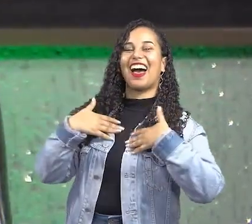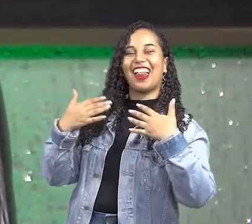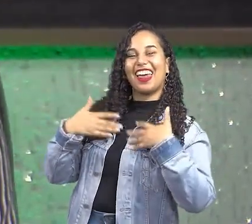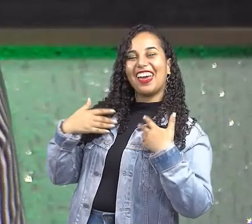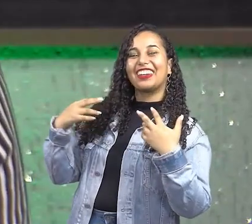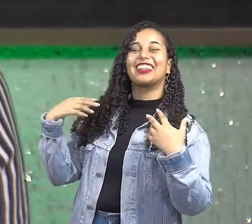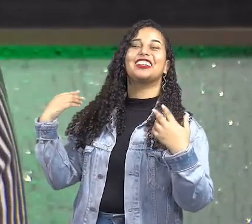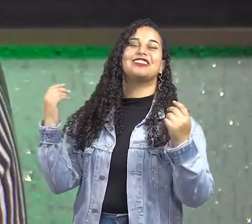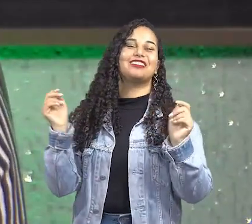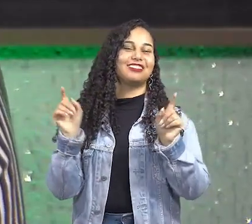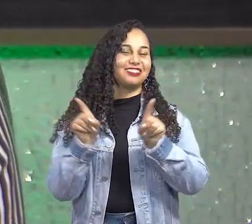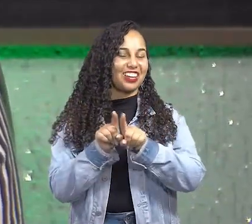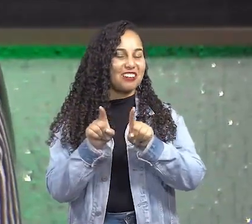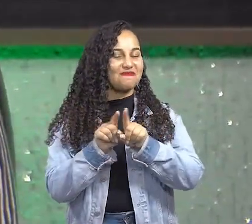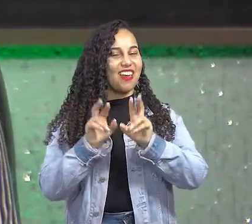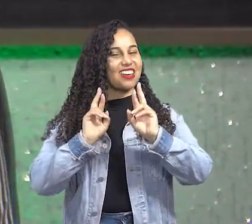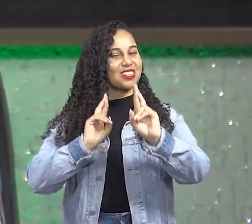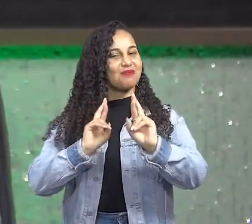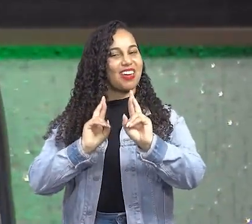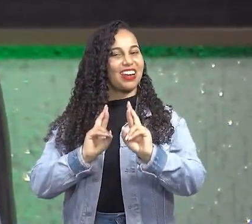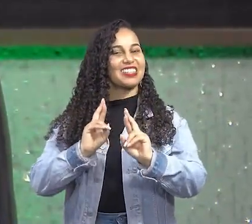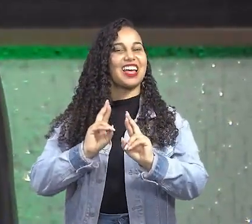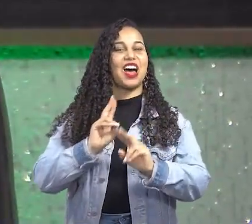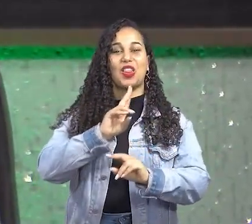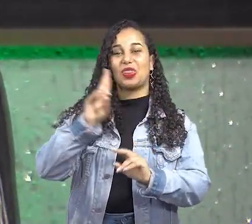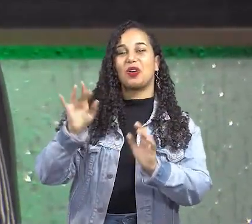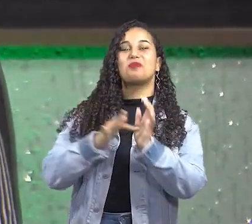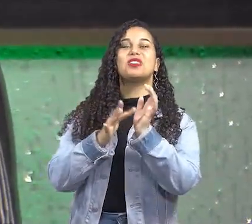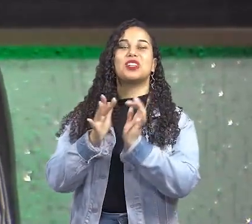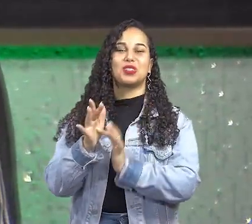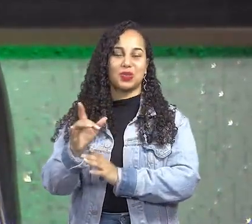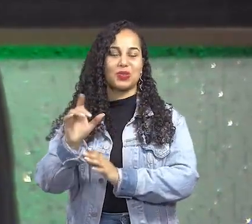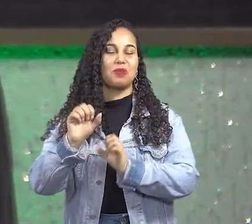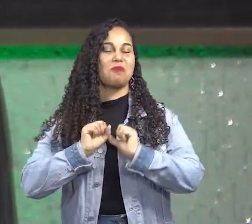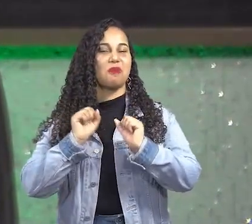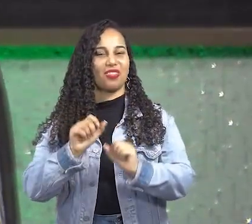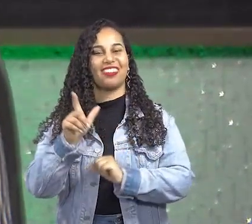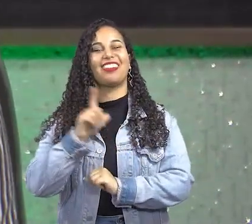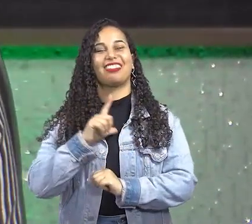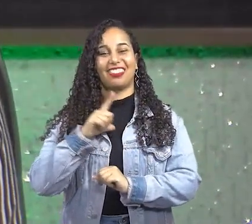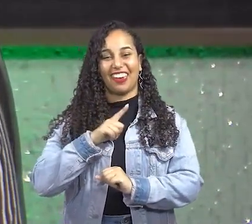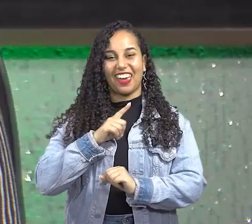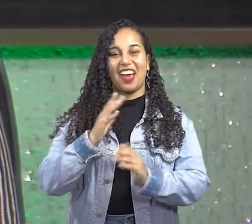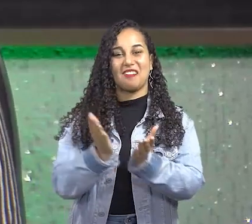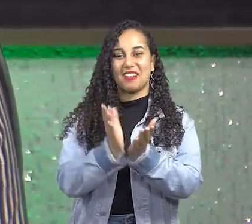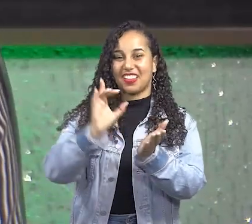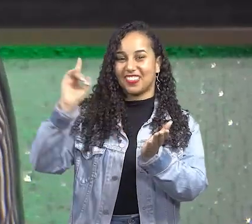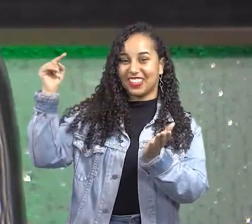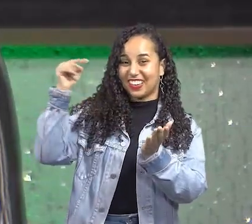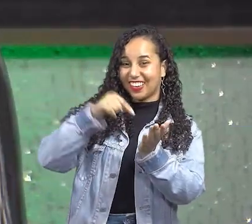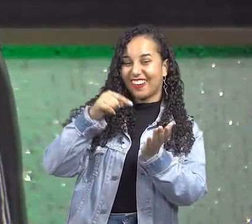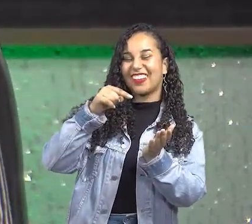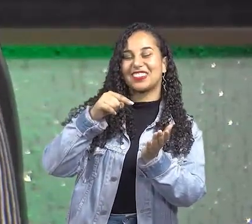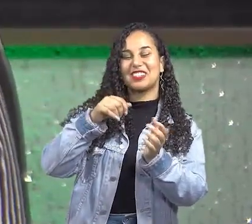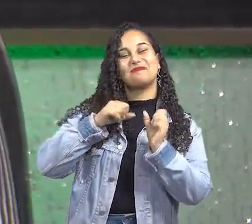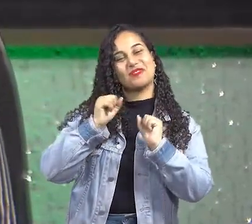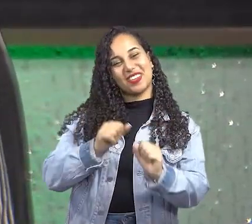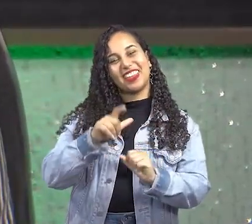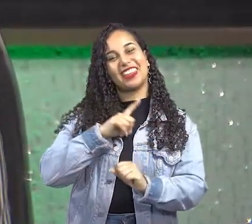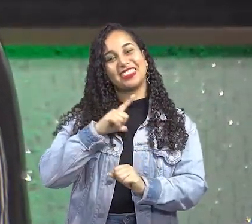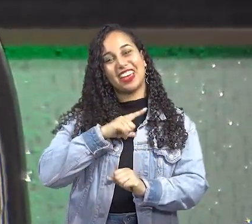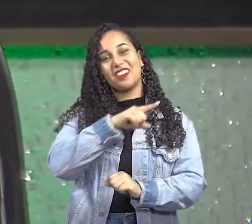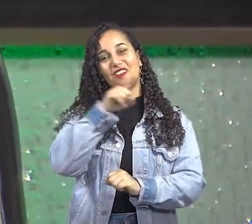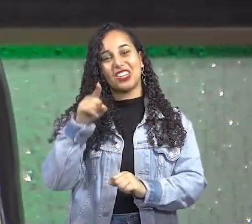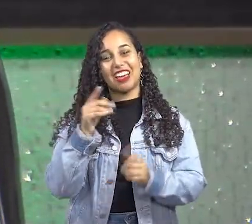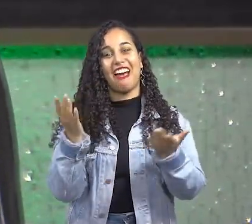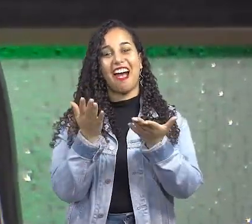a esperança renasce. Há poder no nome de Jesus, há poder na sua palavra. Se ele separou este